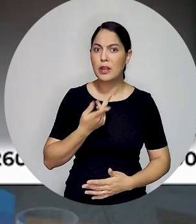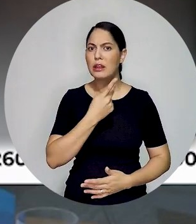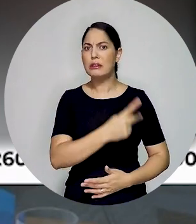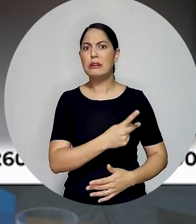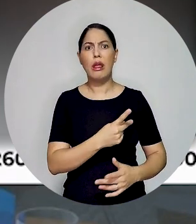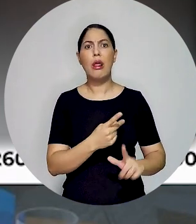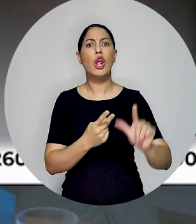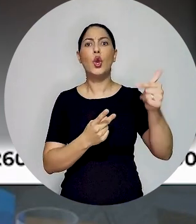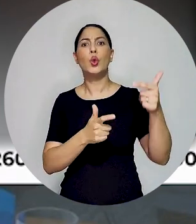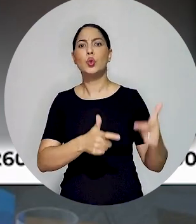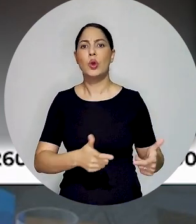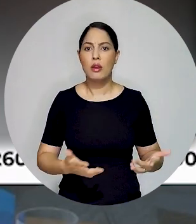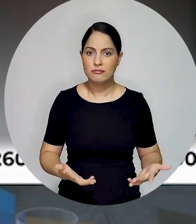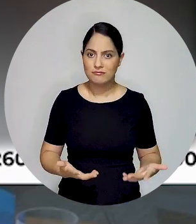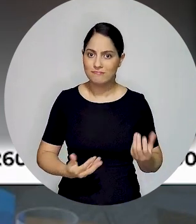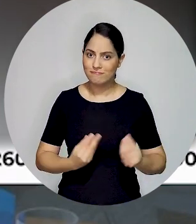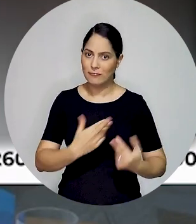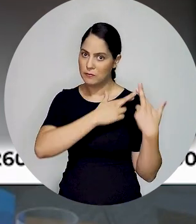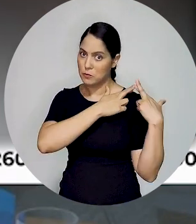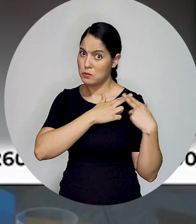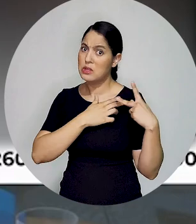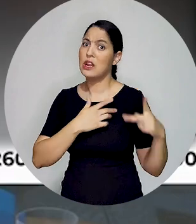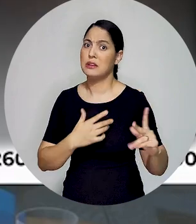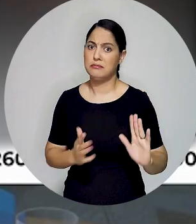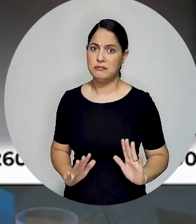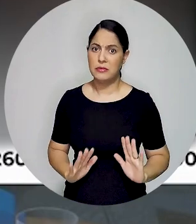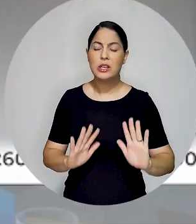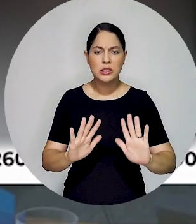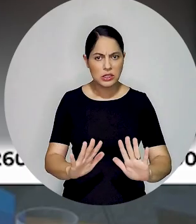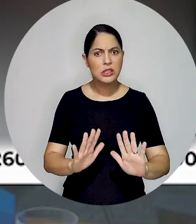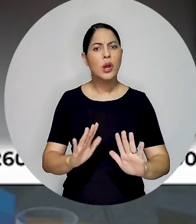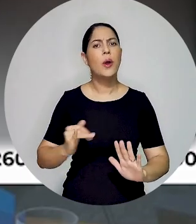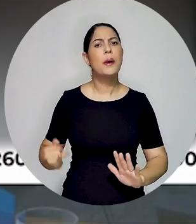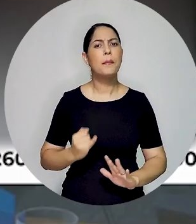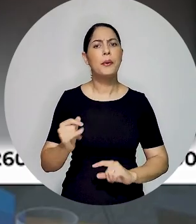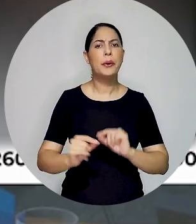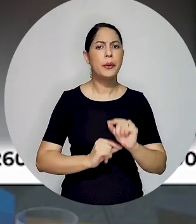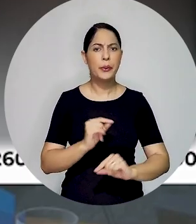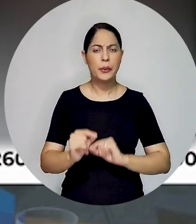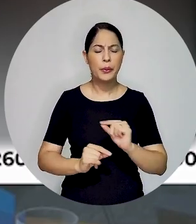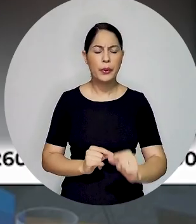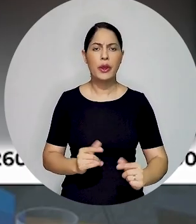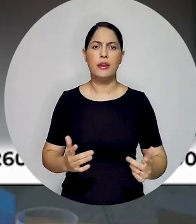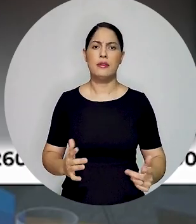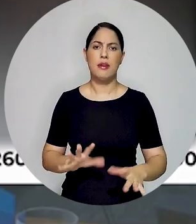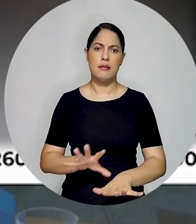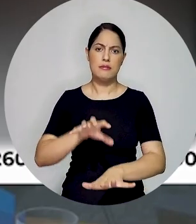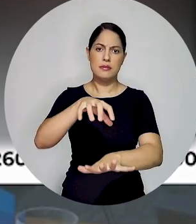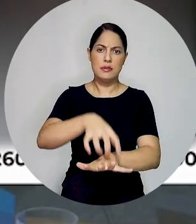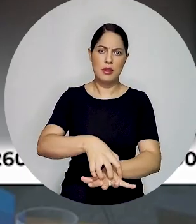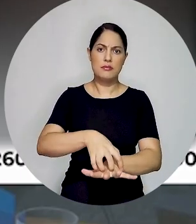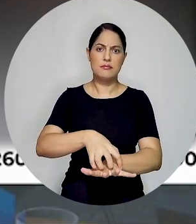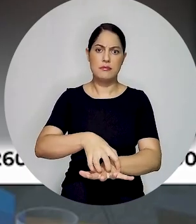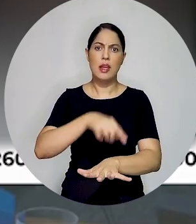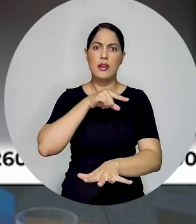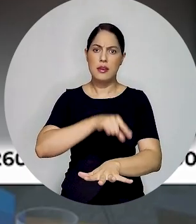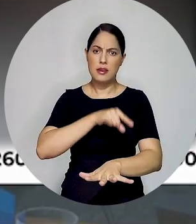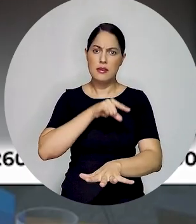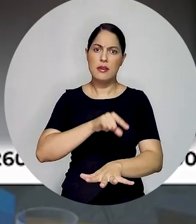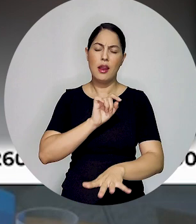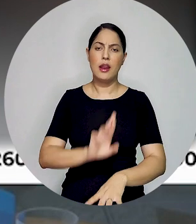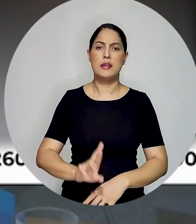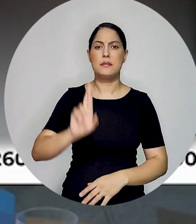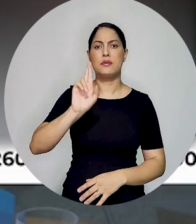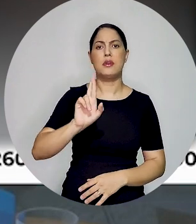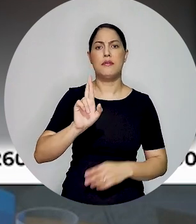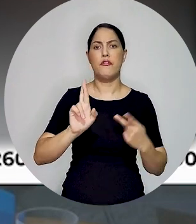Então ele tem o dever de conduzir a sua unidade jurisdicional. Não é possível que você possa conduzir uma unidade